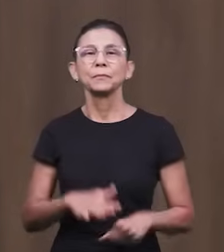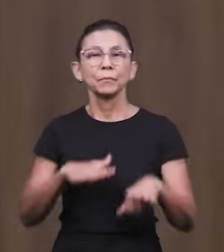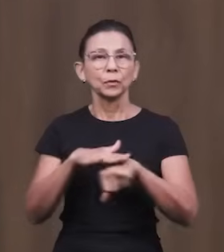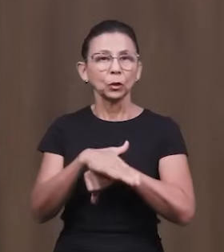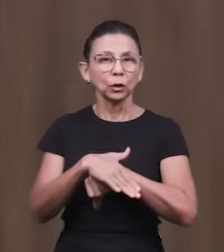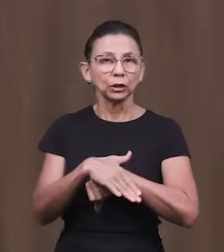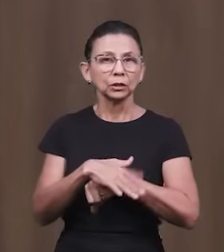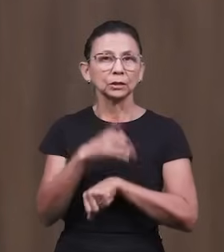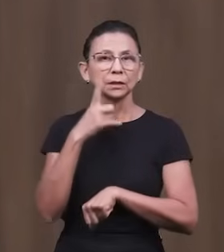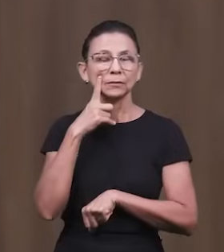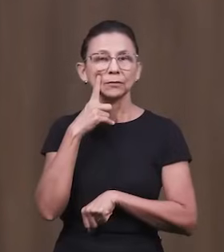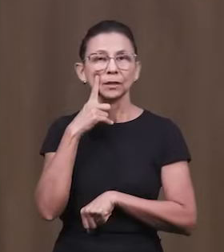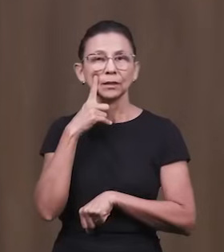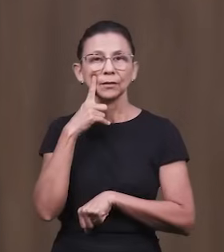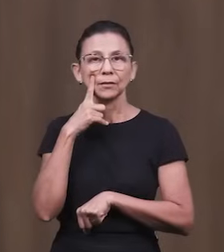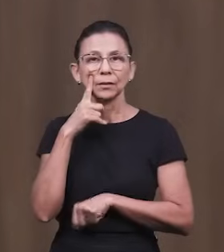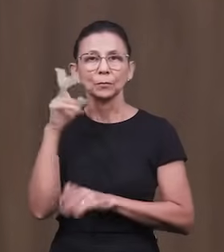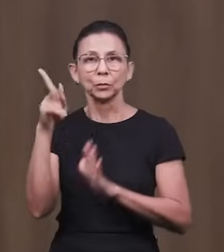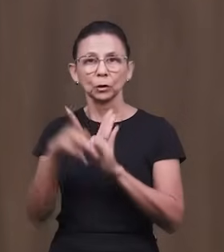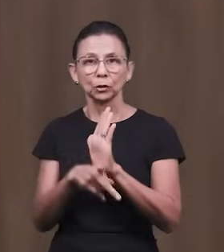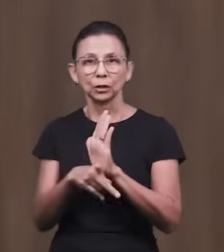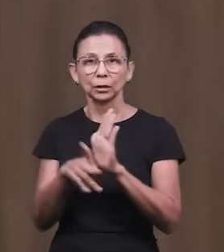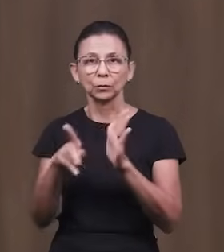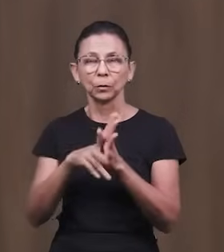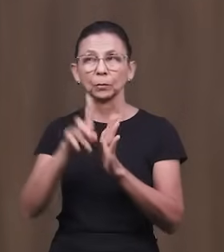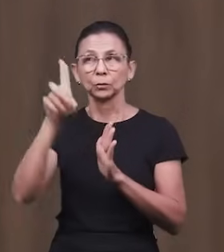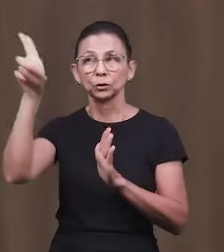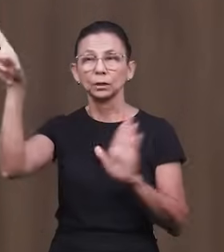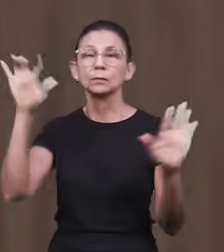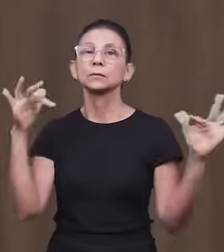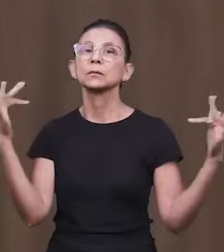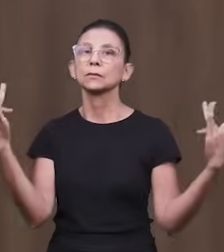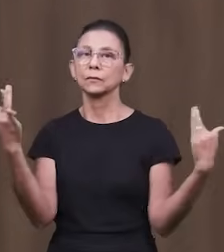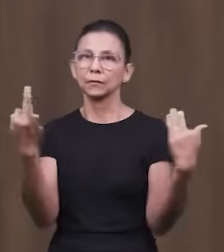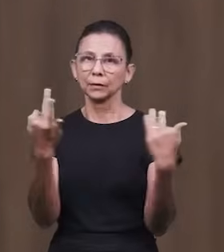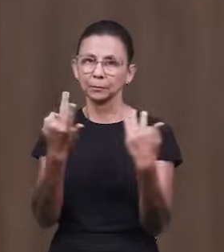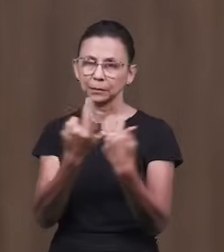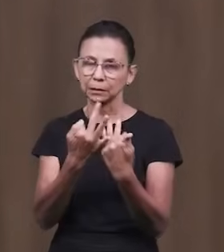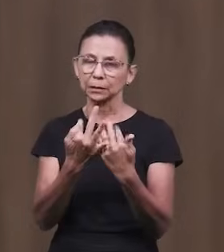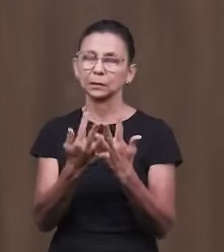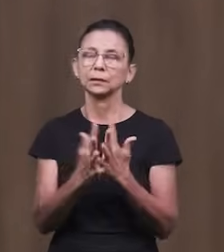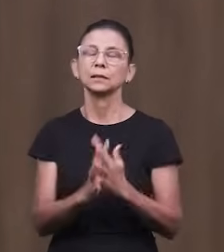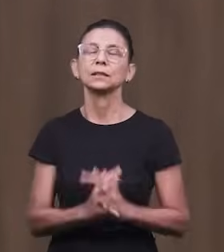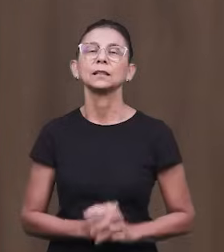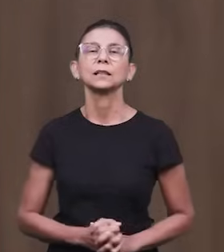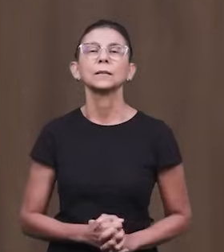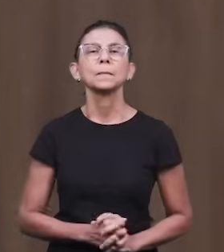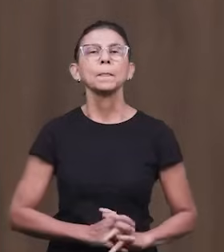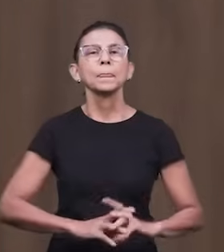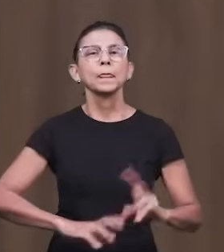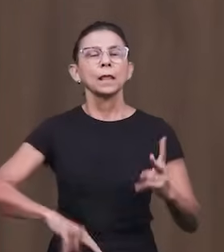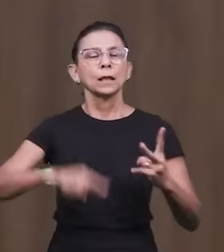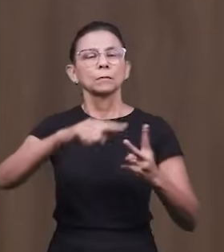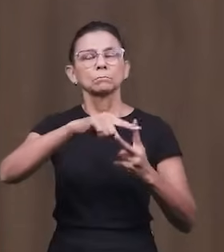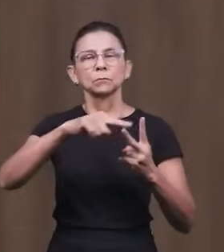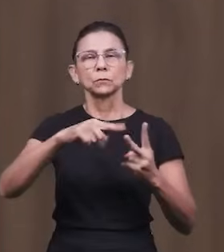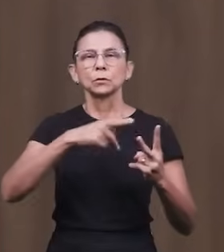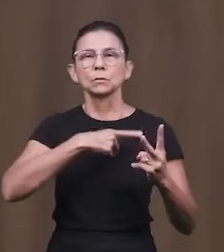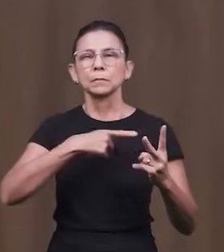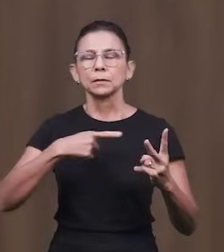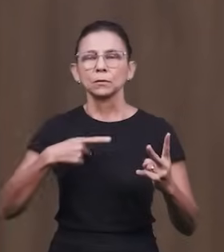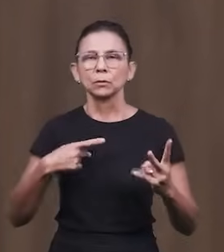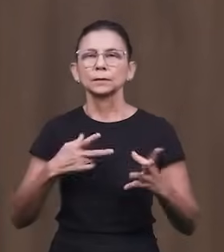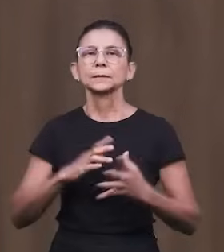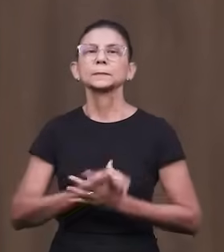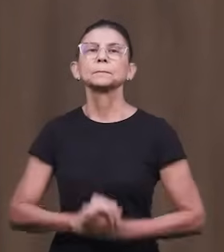do programa Família, um projeto de Deus. Apresentação do pastor Luiz Eugênio, juntamente com o pastor José Júnior. Olha,